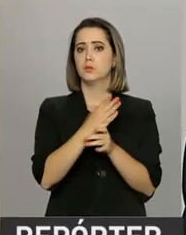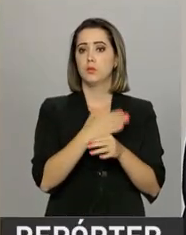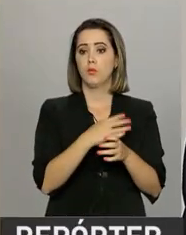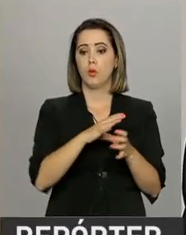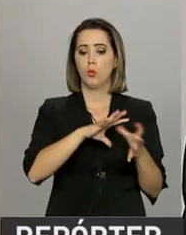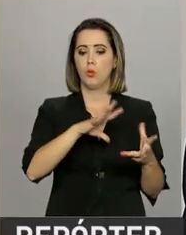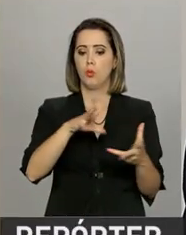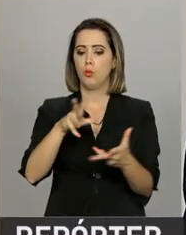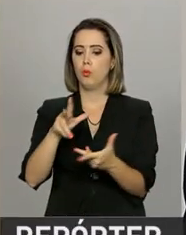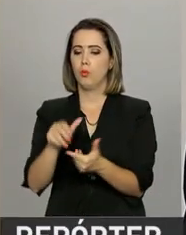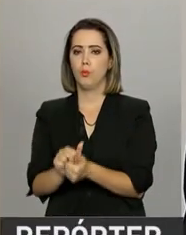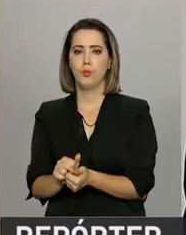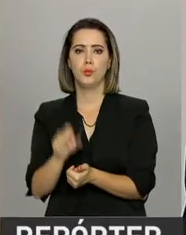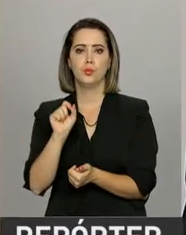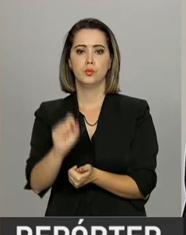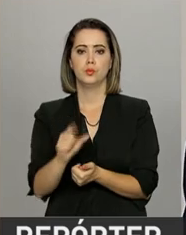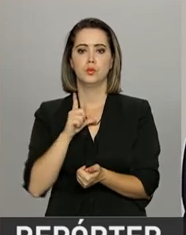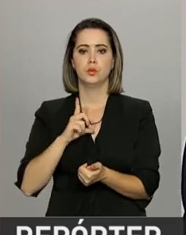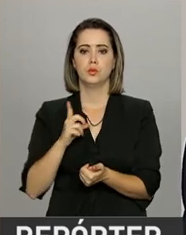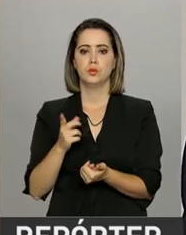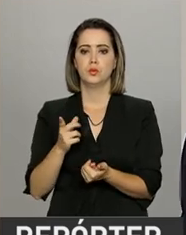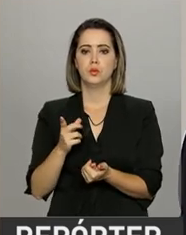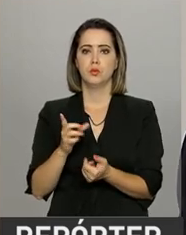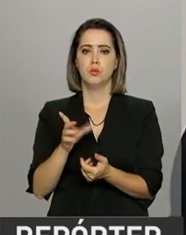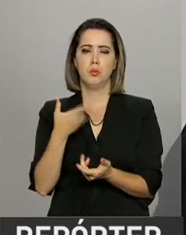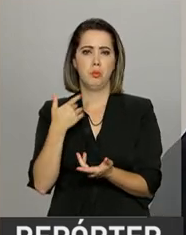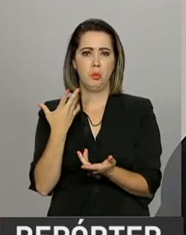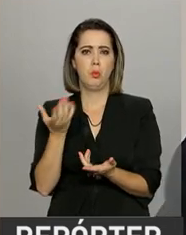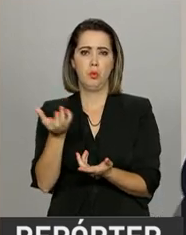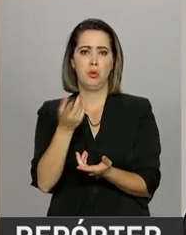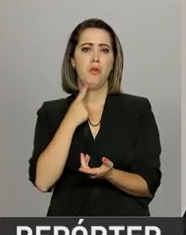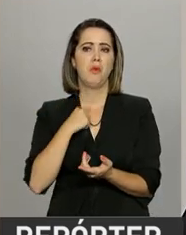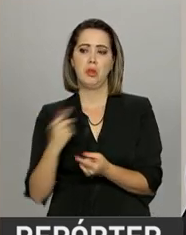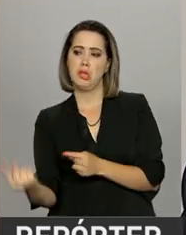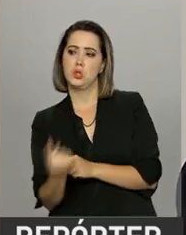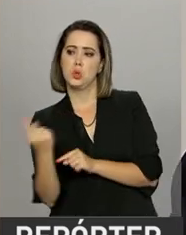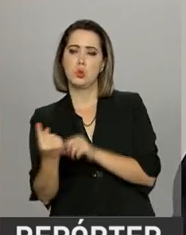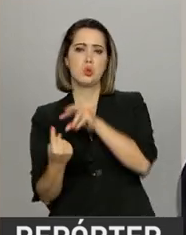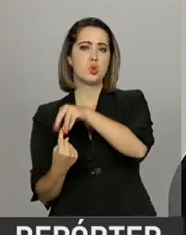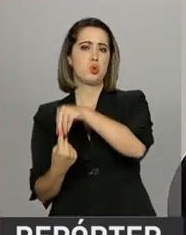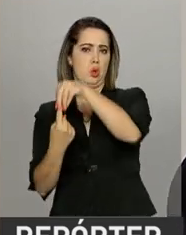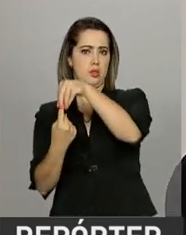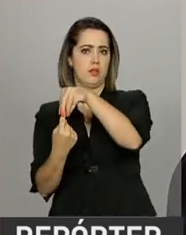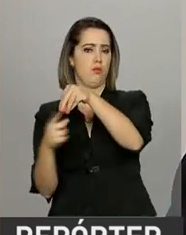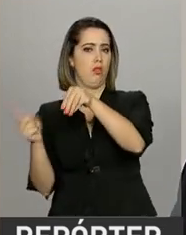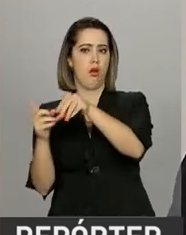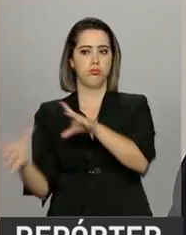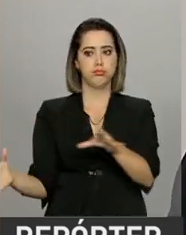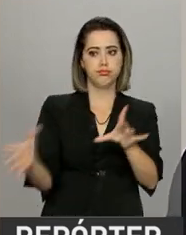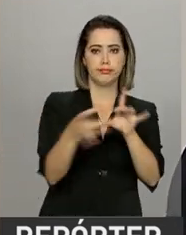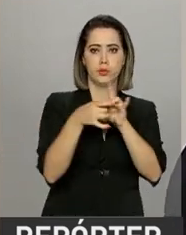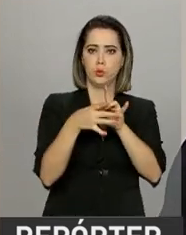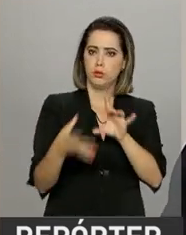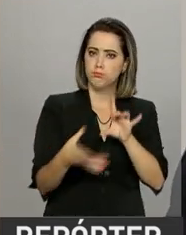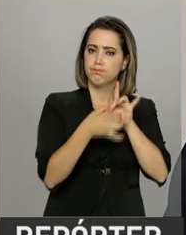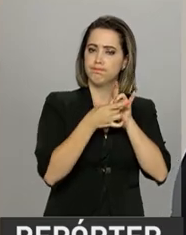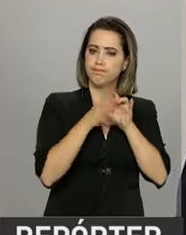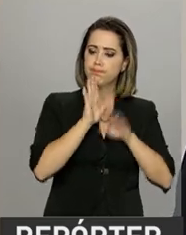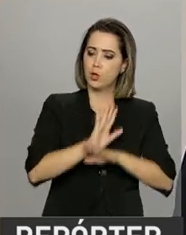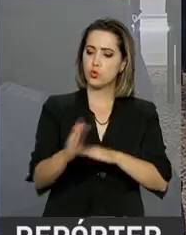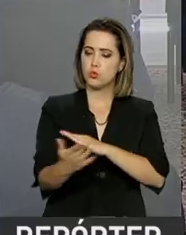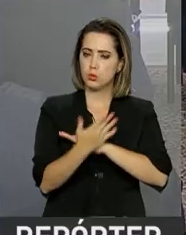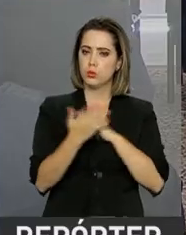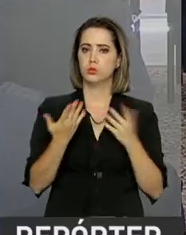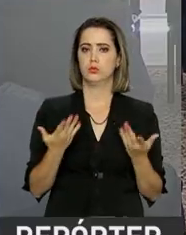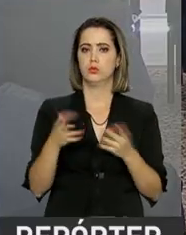cenário internacional, tendências isolacionistas, nossa resposta por esse ato é mais integração, mais cooperação e mais